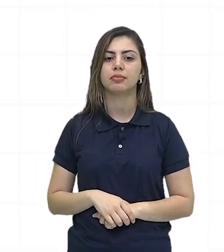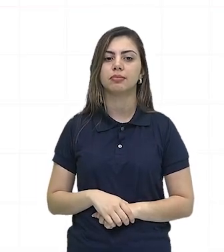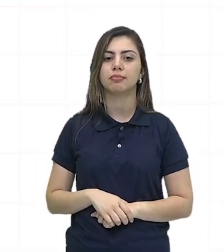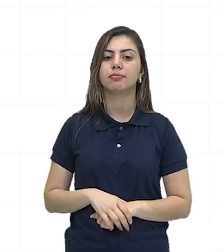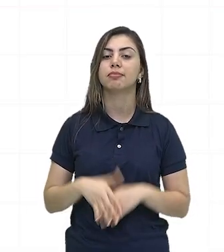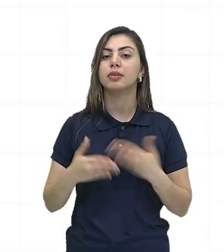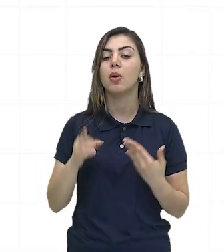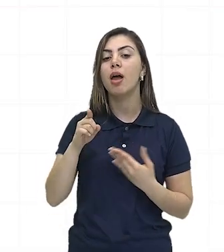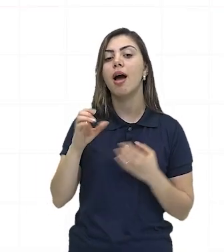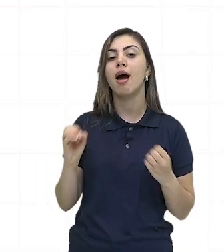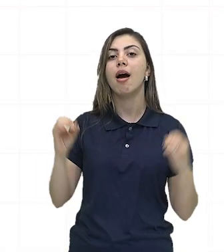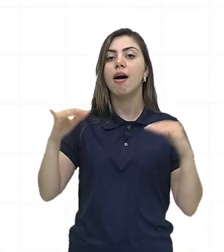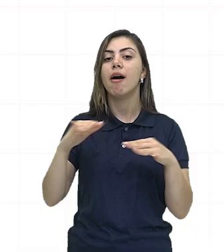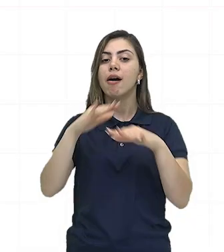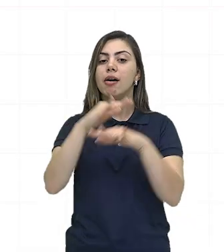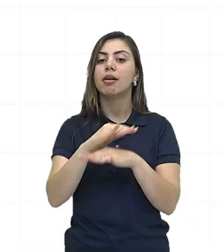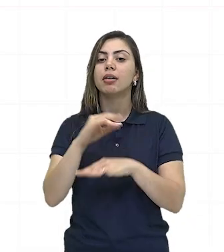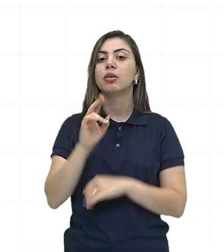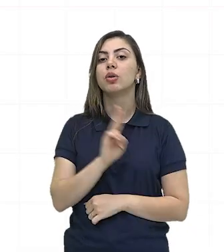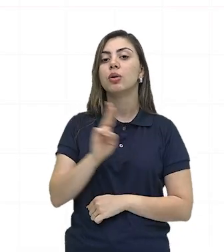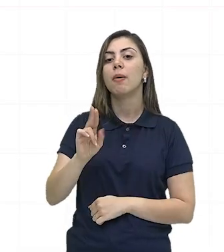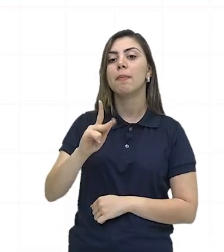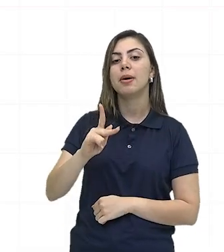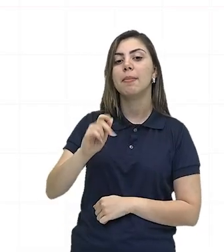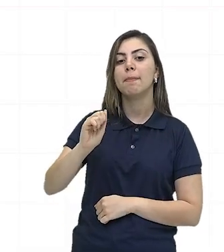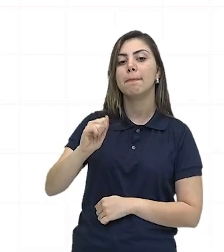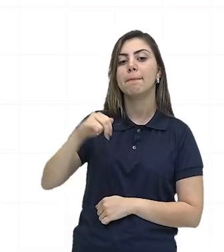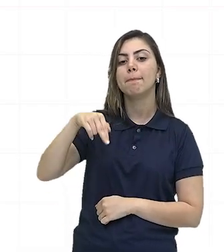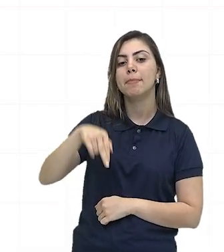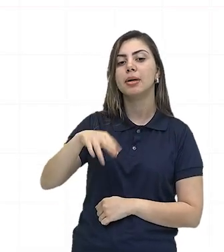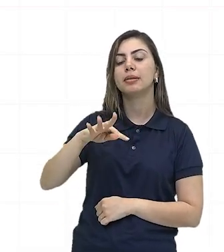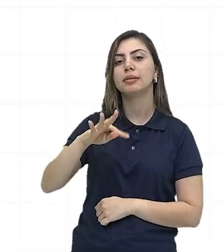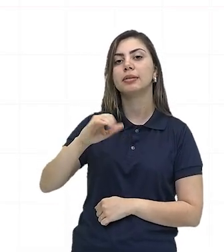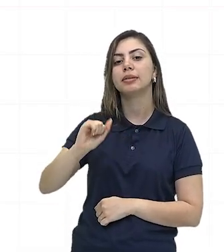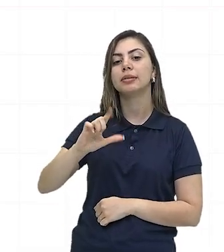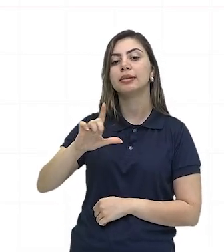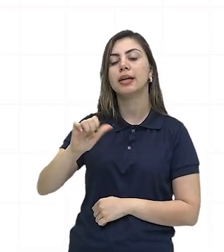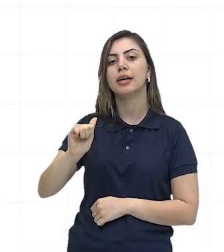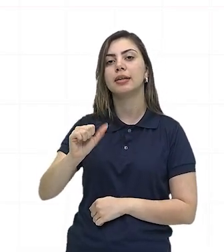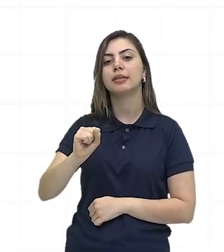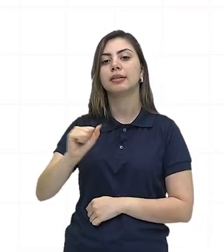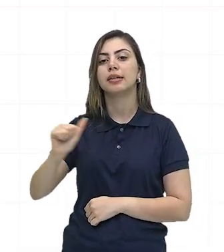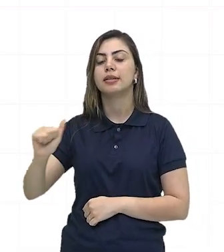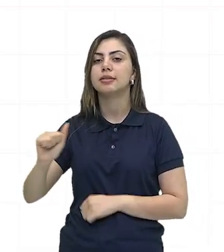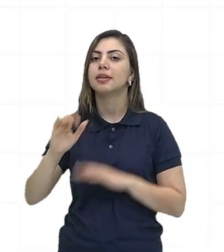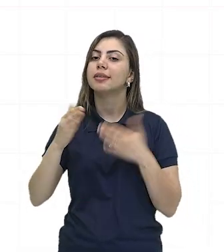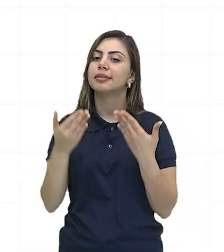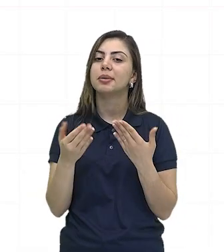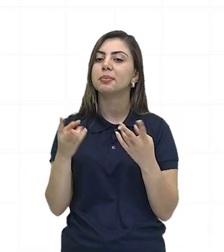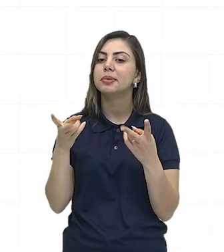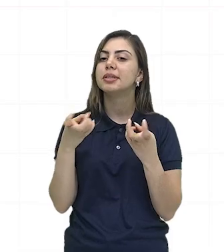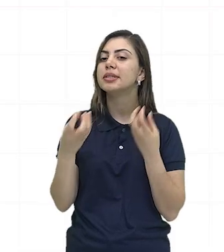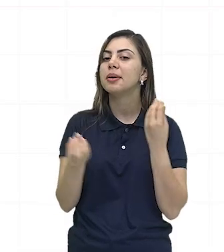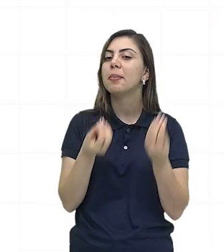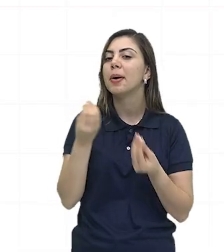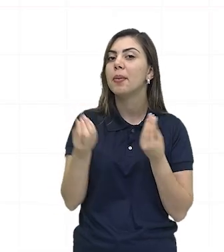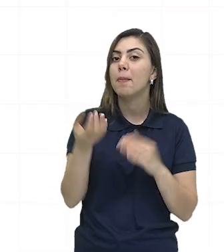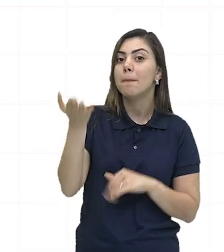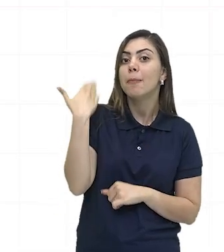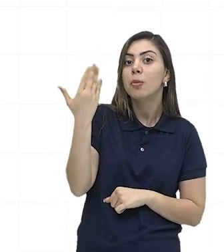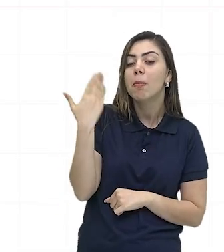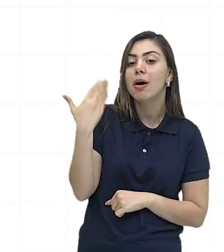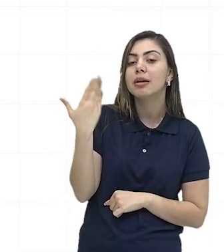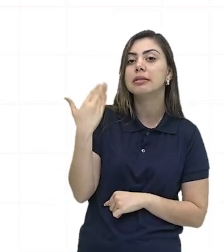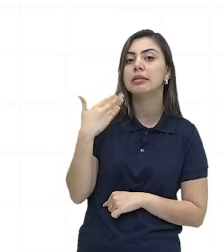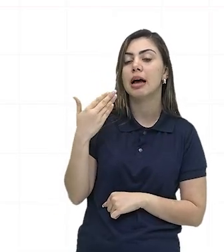E aí a gente verifica aí nas imagens o supercontinente Pangeia, essa grande massa de